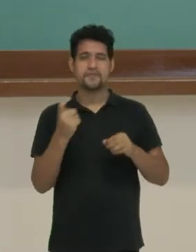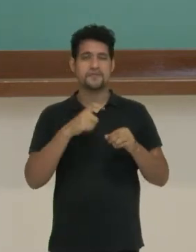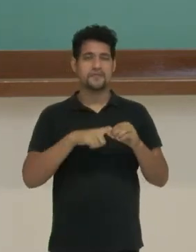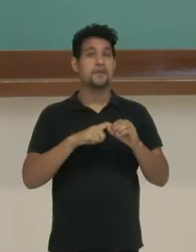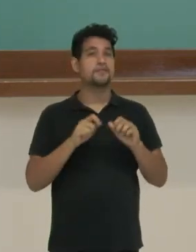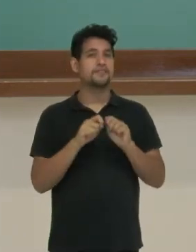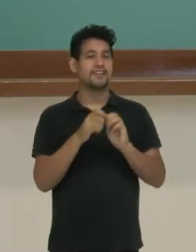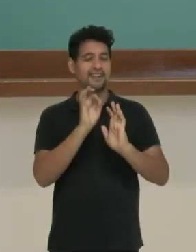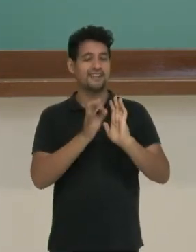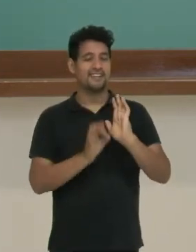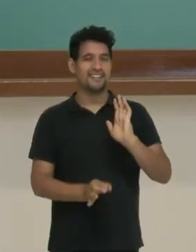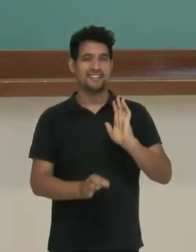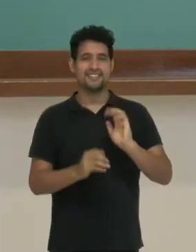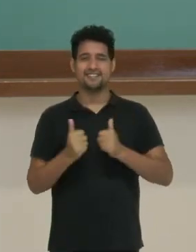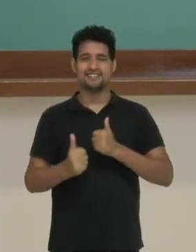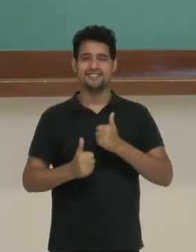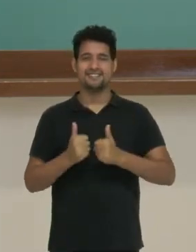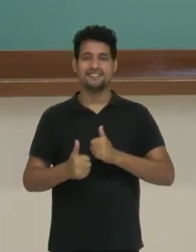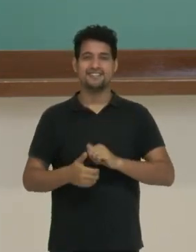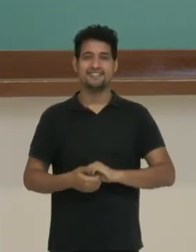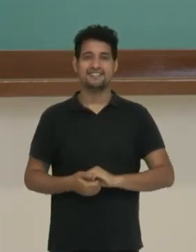gente fazer a correção, tá joia?